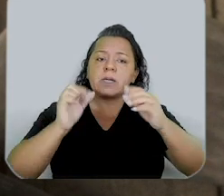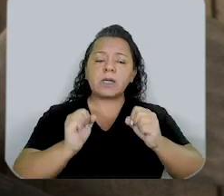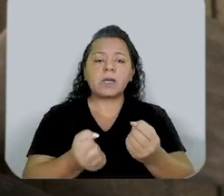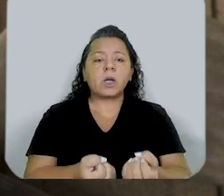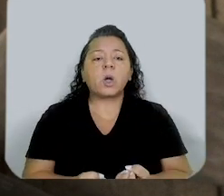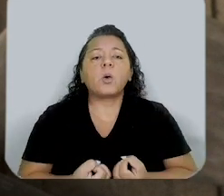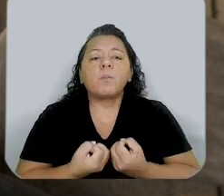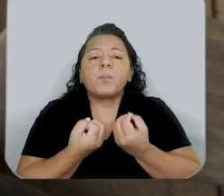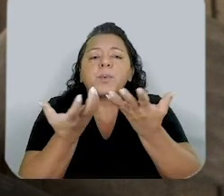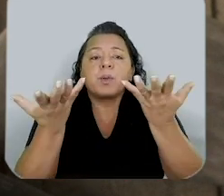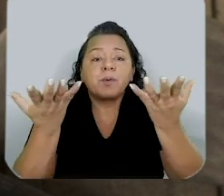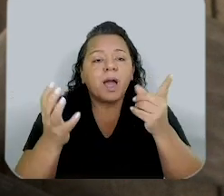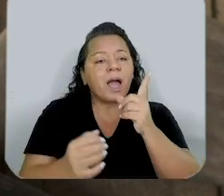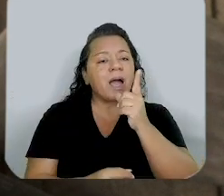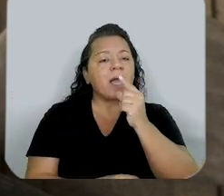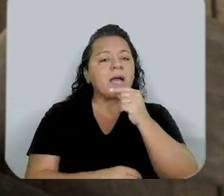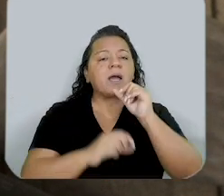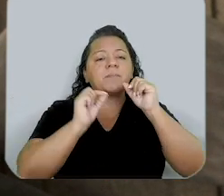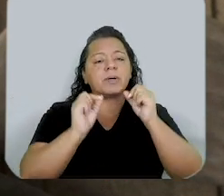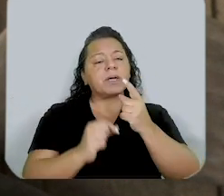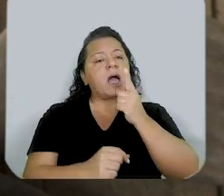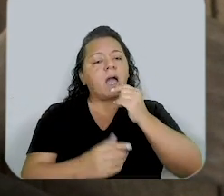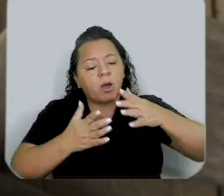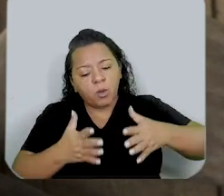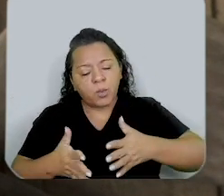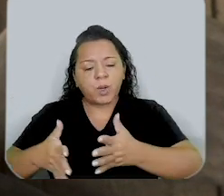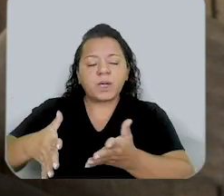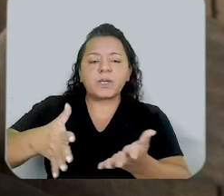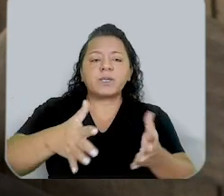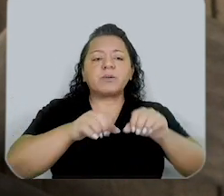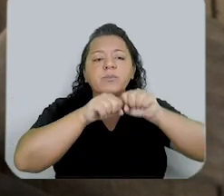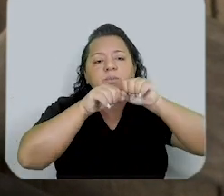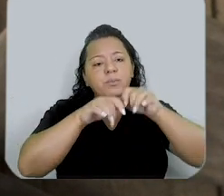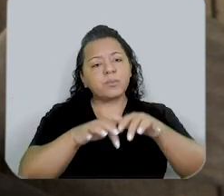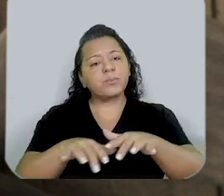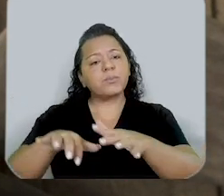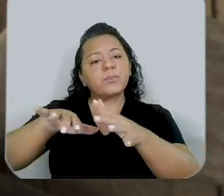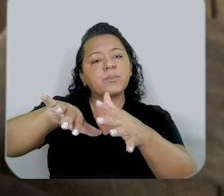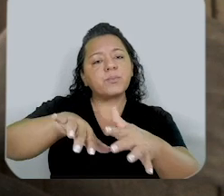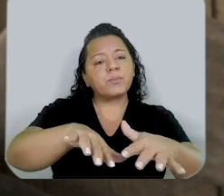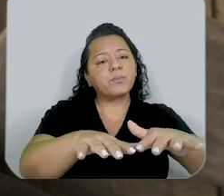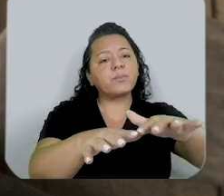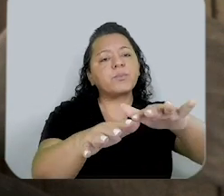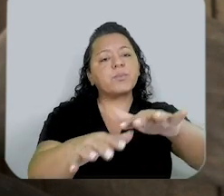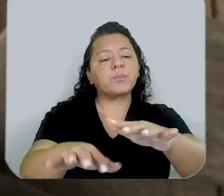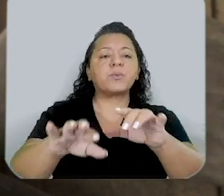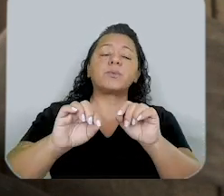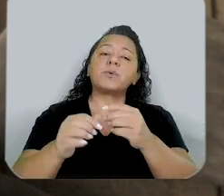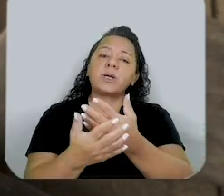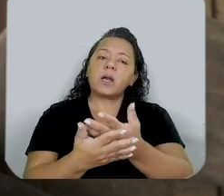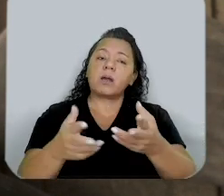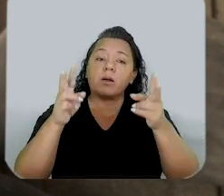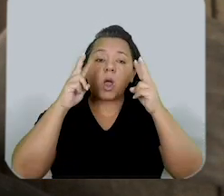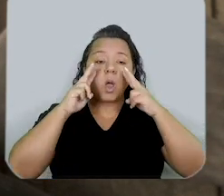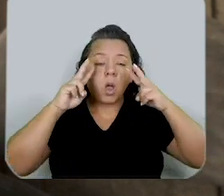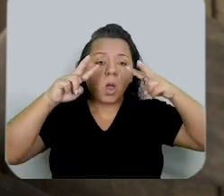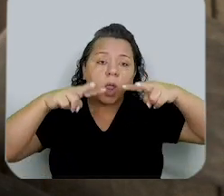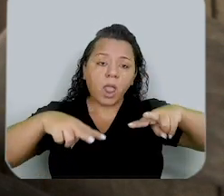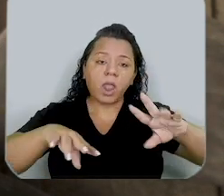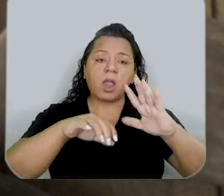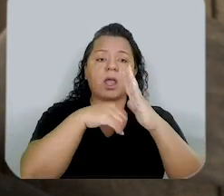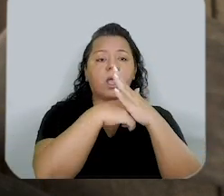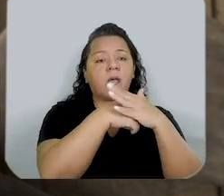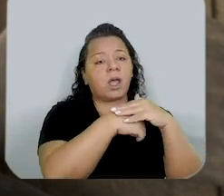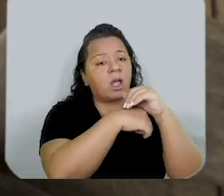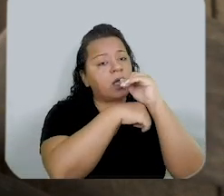fluindo livremente, né? Acho que o rio realmente merece um olhar carinhoso de todos os meios, os segmentos